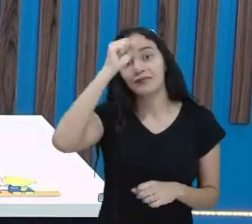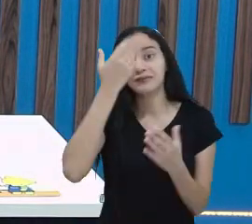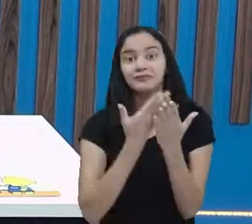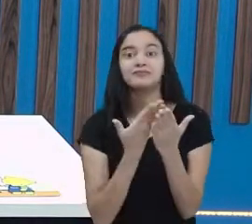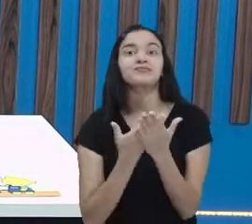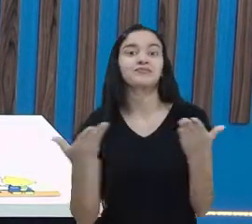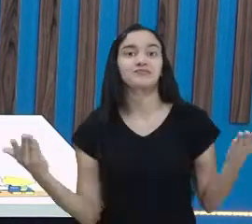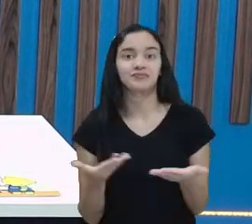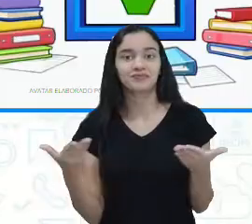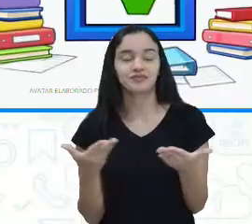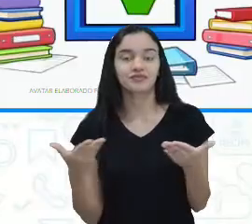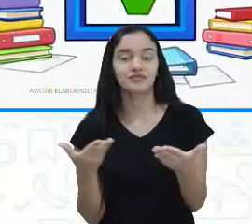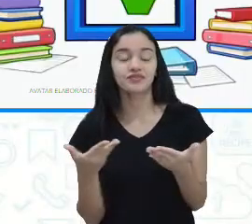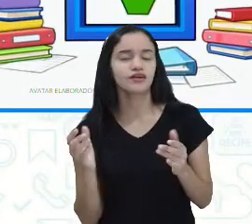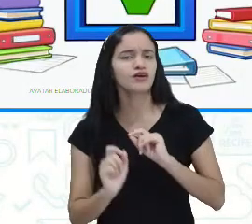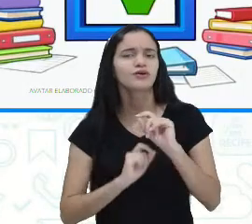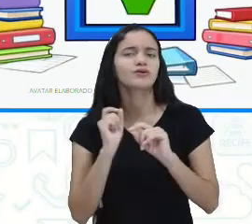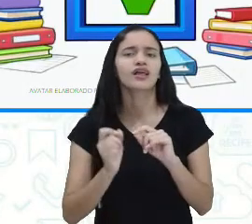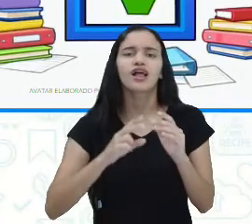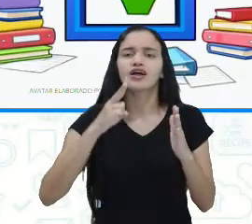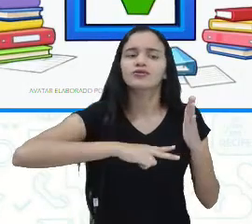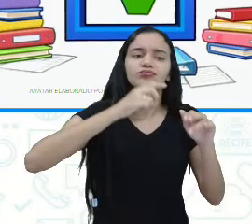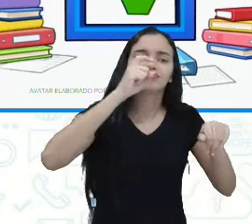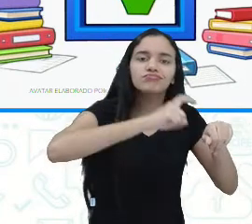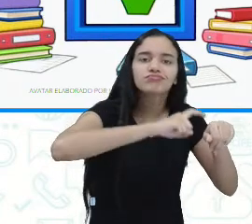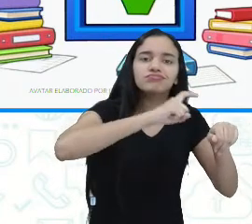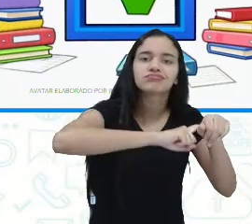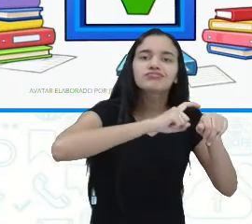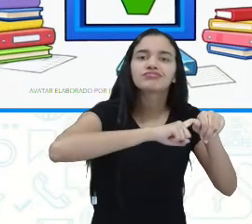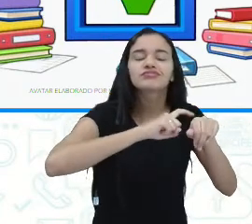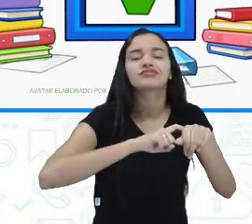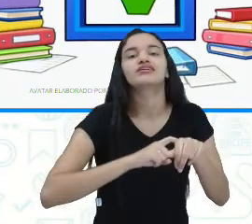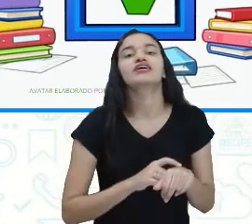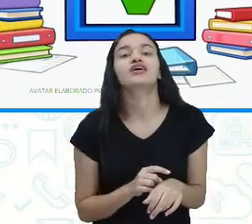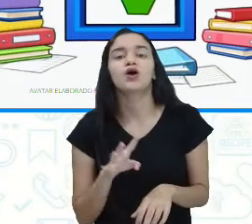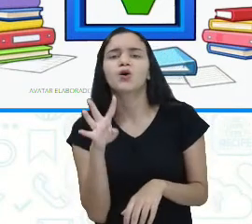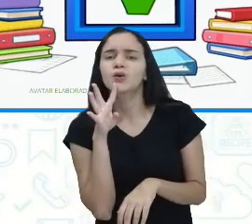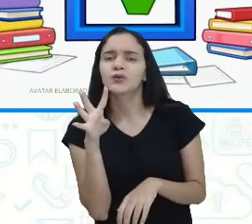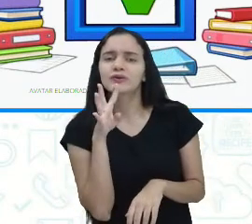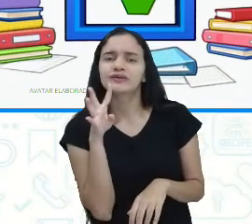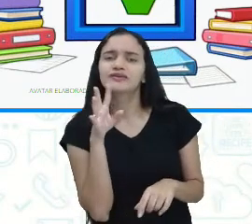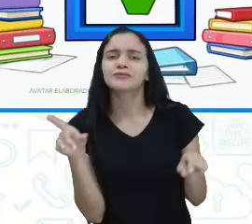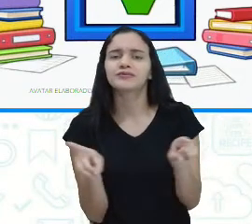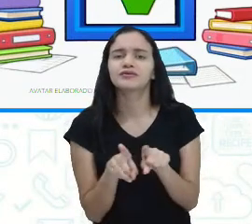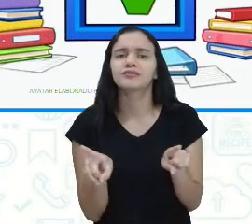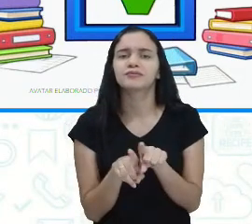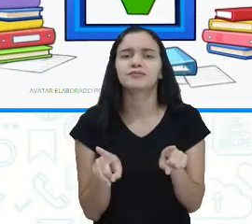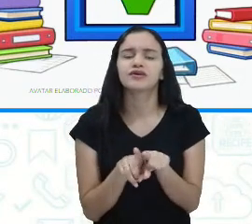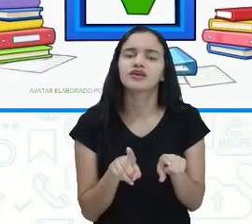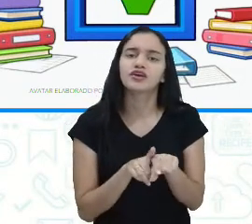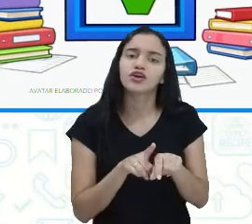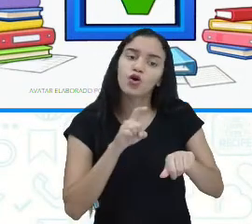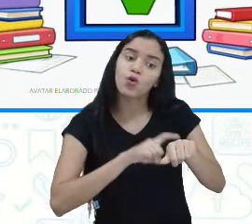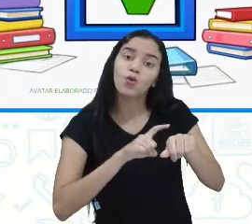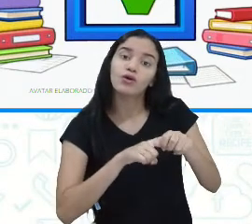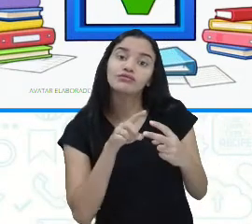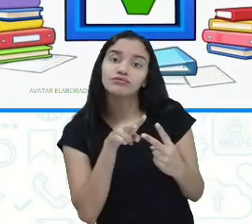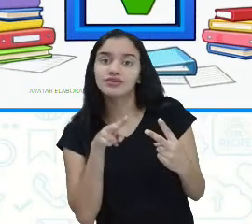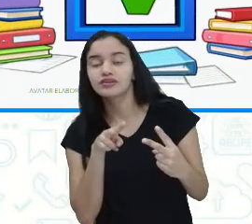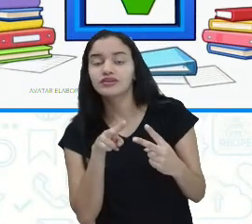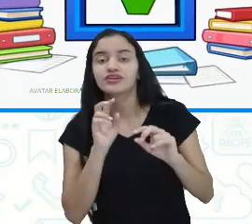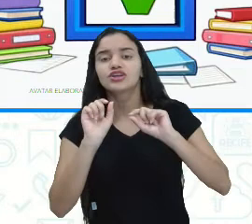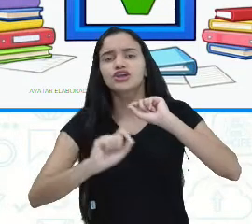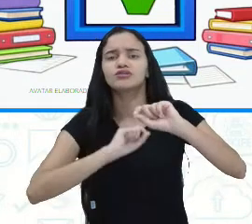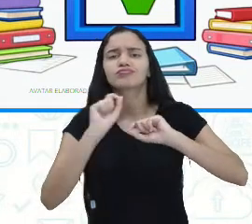aula de hoje. Realizamos a leitura e a marcação das horas, certo? Conhecemos um instrumento de horas digital, que foi